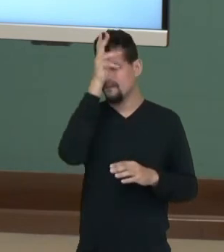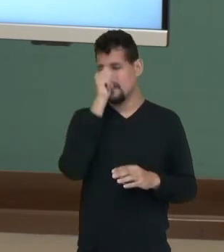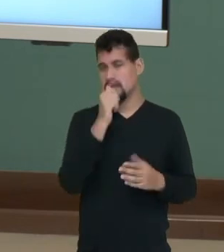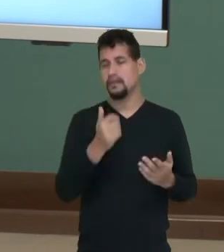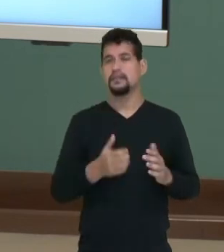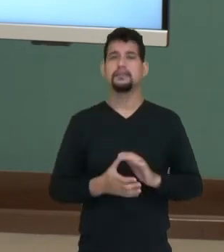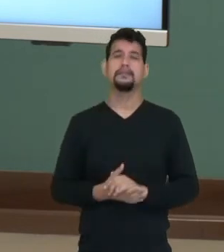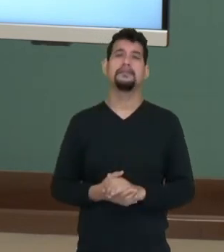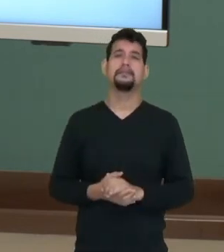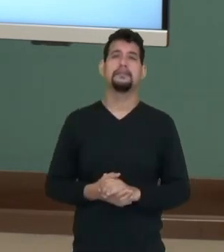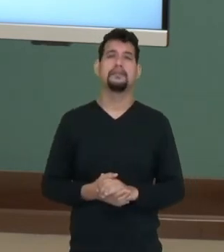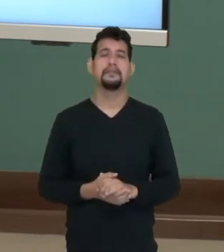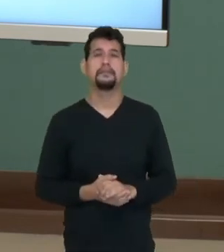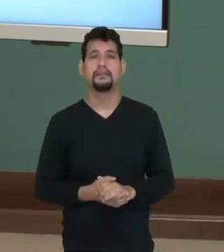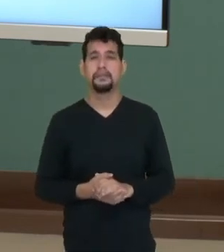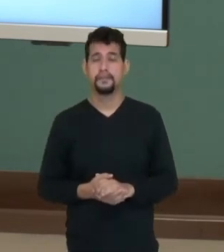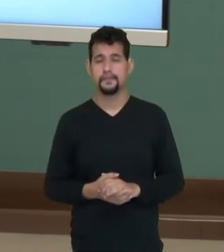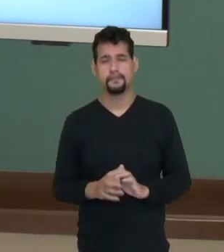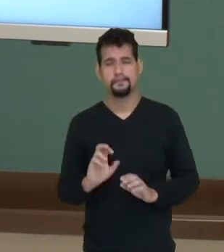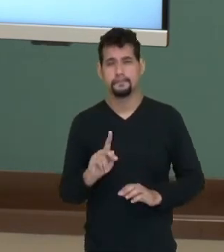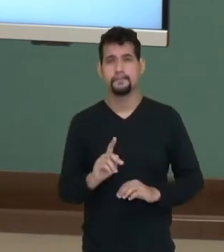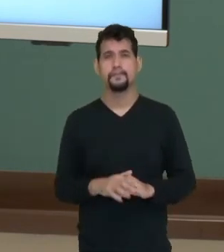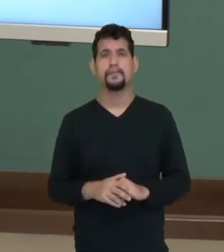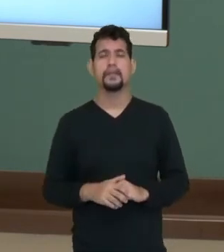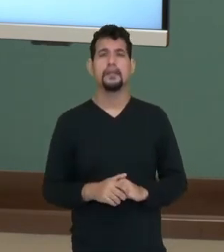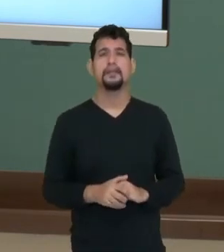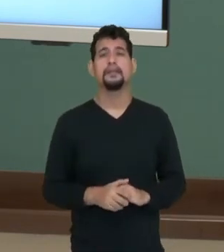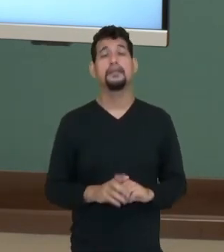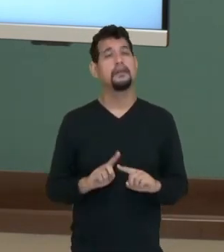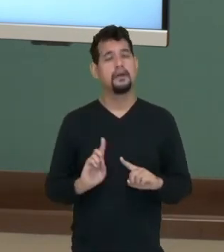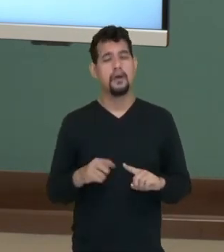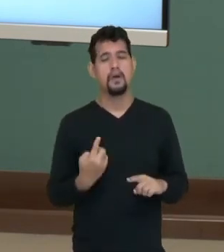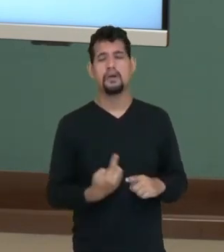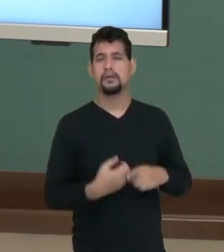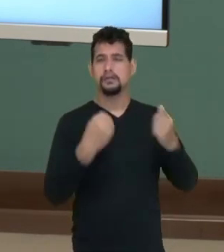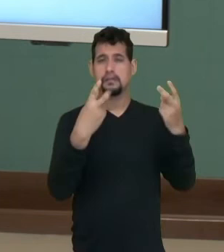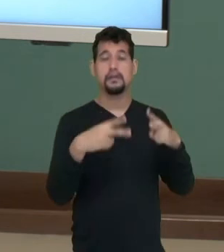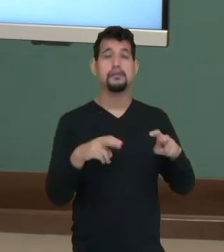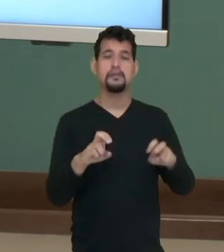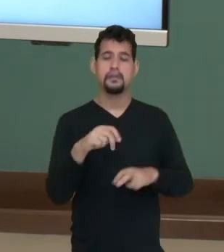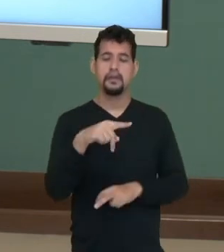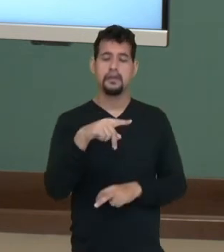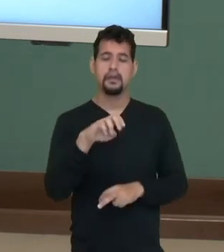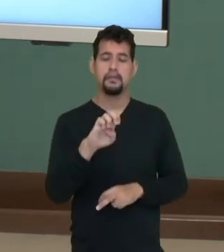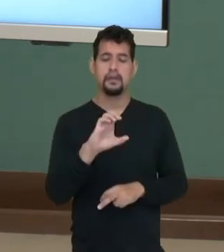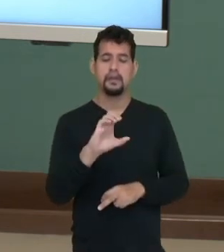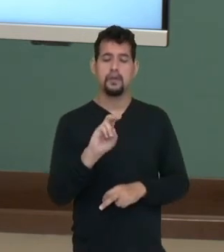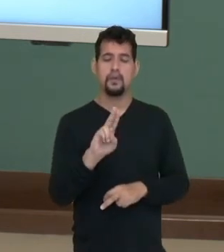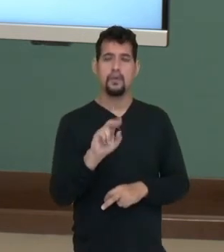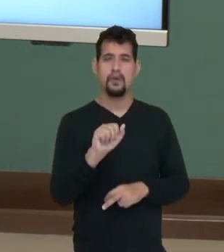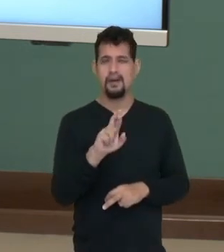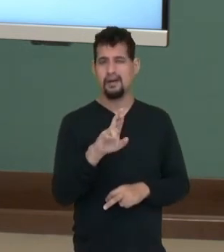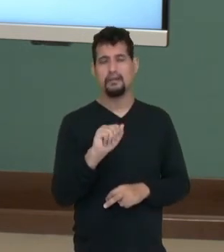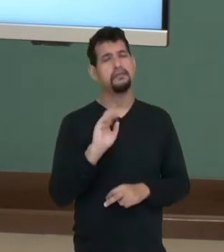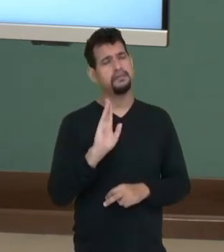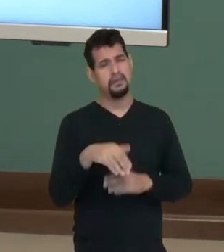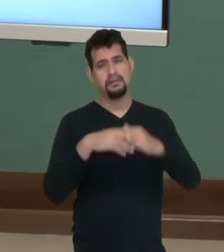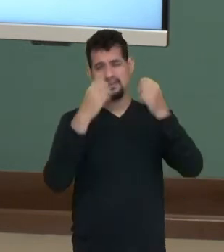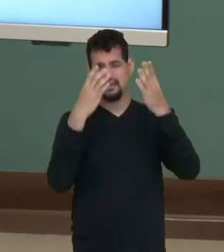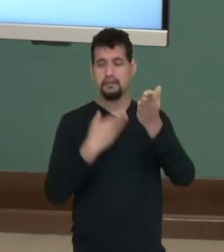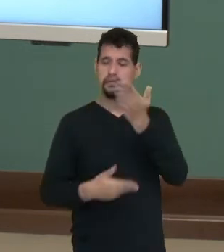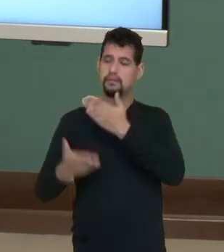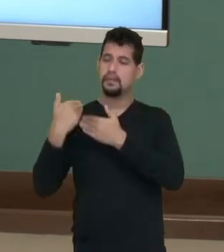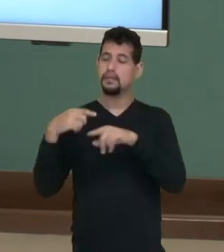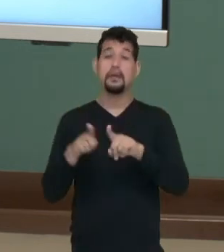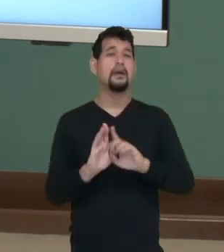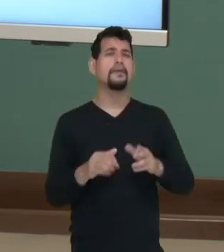afora, tá bom? Muito bem. Vamos falar agora da pecuária, né? A evolução da pecuária. Já falamos um pouquinho lá no passado,